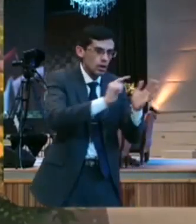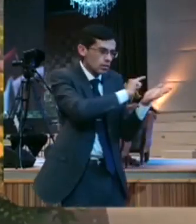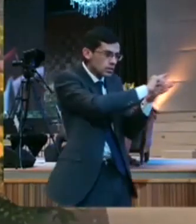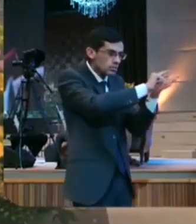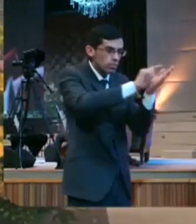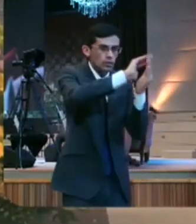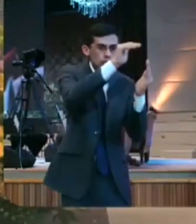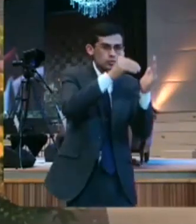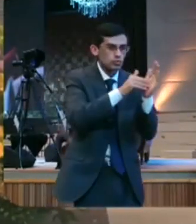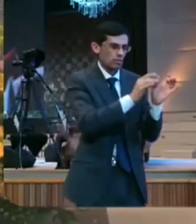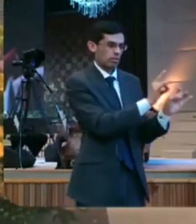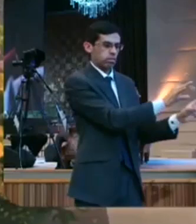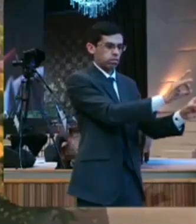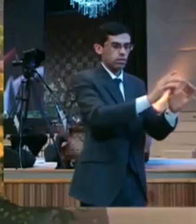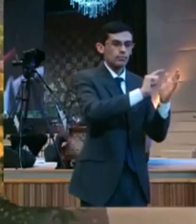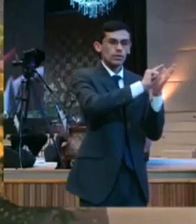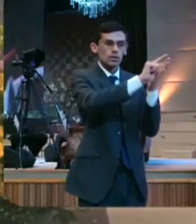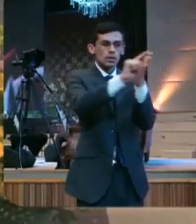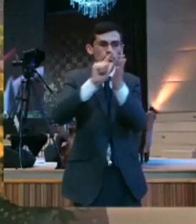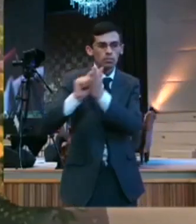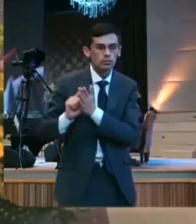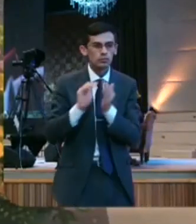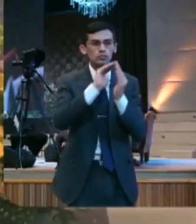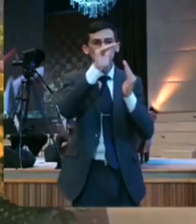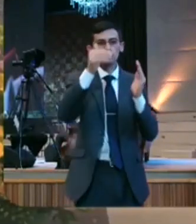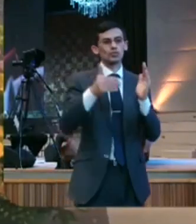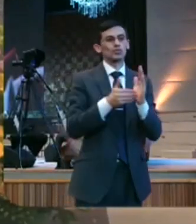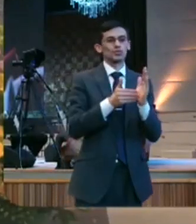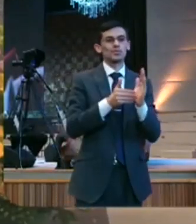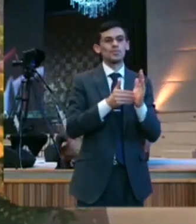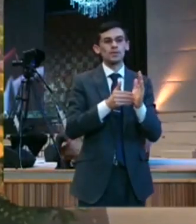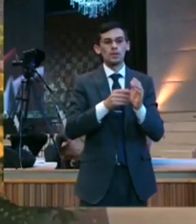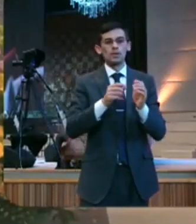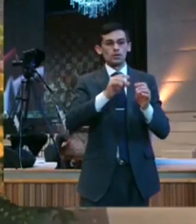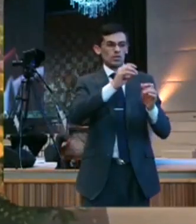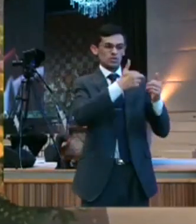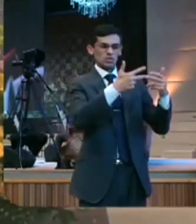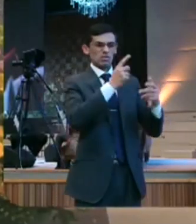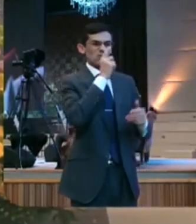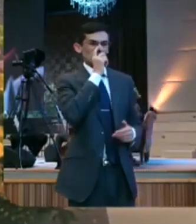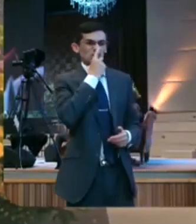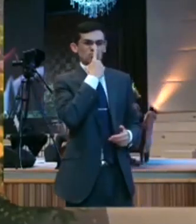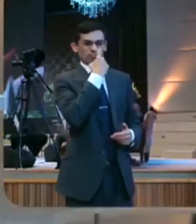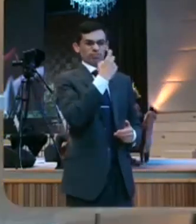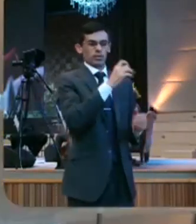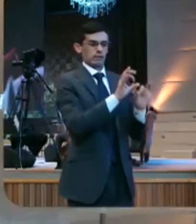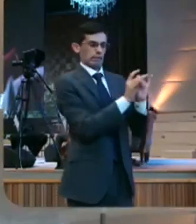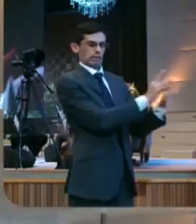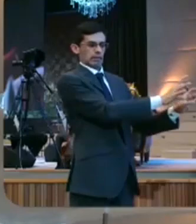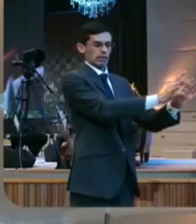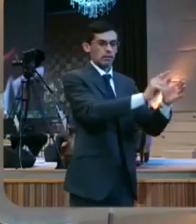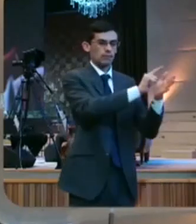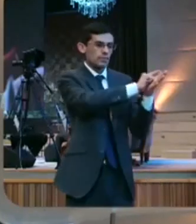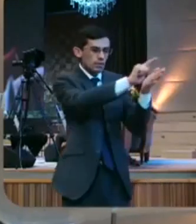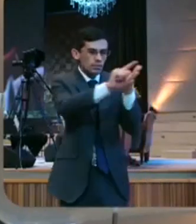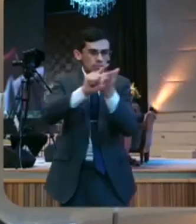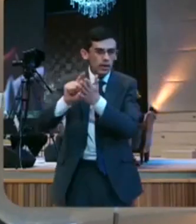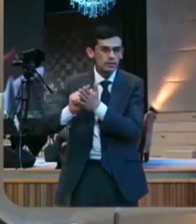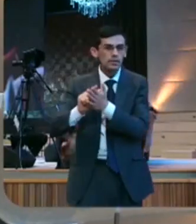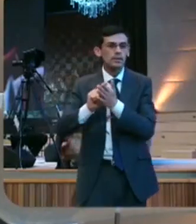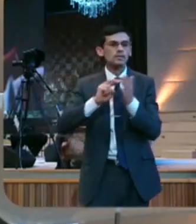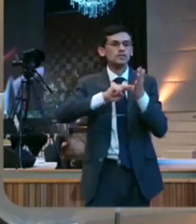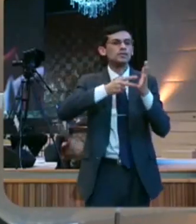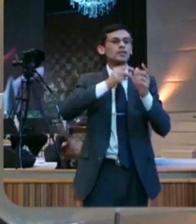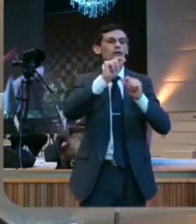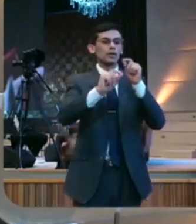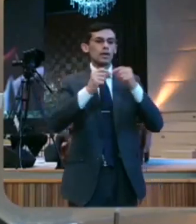suja dentro de casa, porque santificar significava tirar toda a sujeira. E tirar a sujeira significava